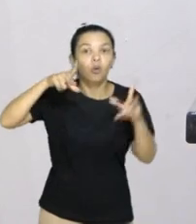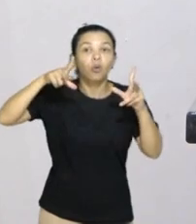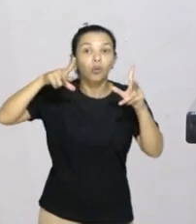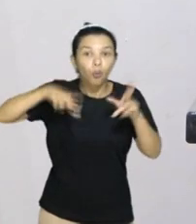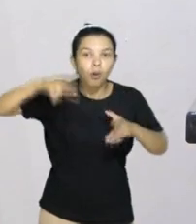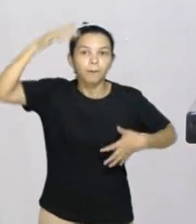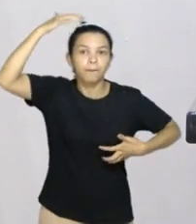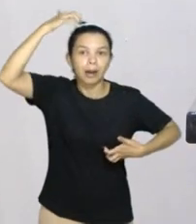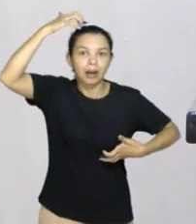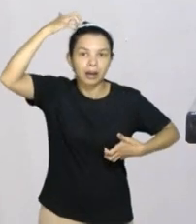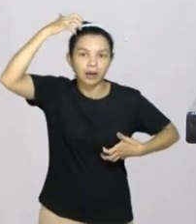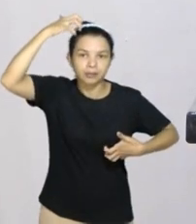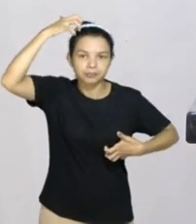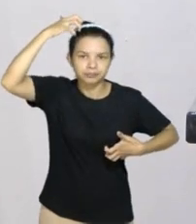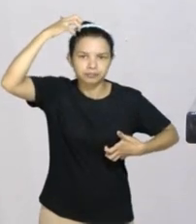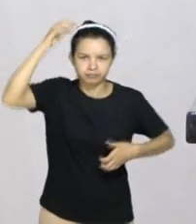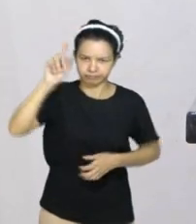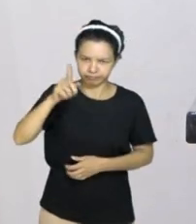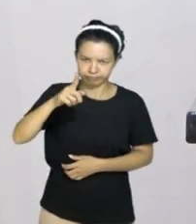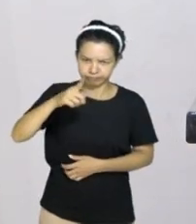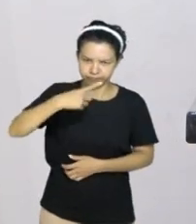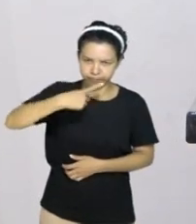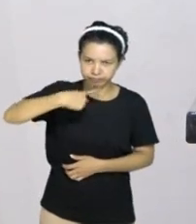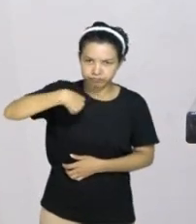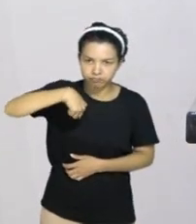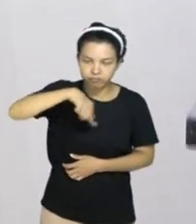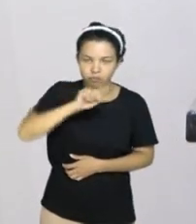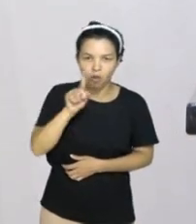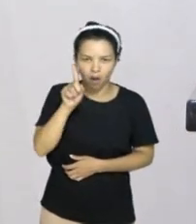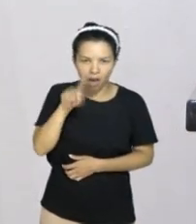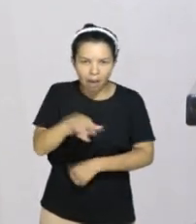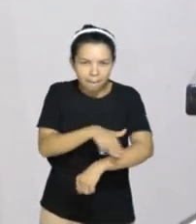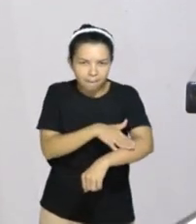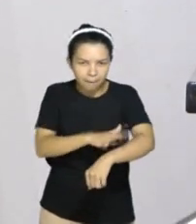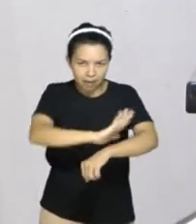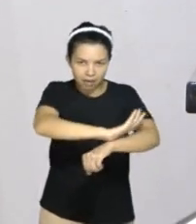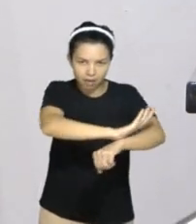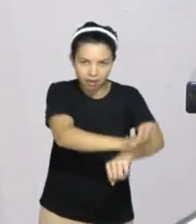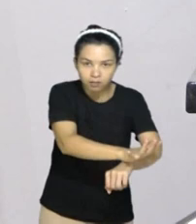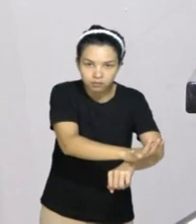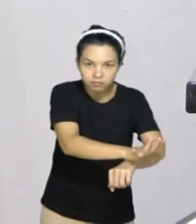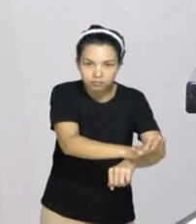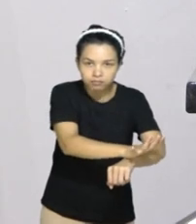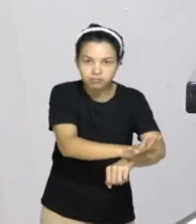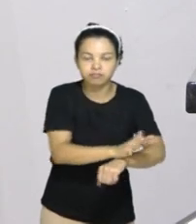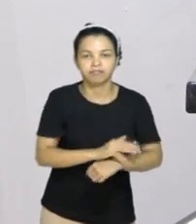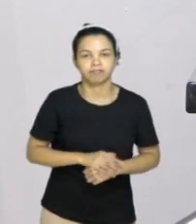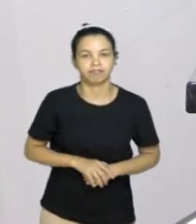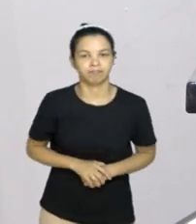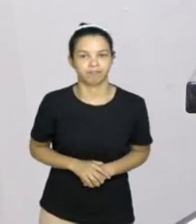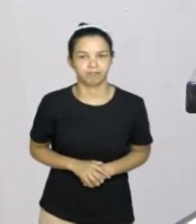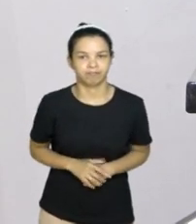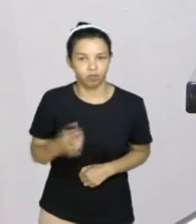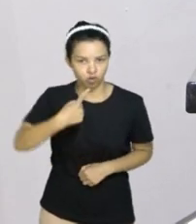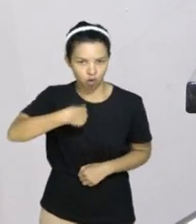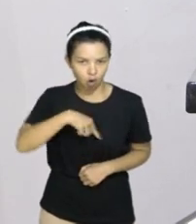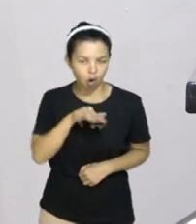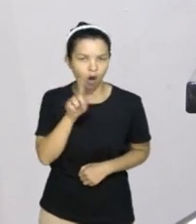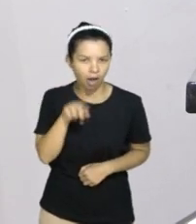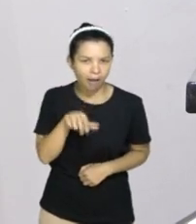racistas somos nós que somos os racistas você disser o pai é um mendigo nós somos os fascistas